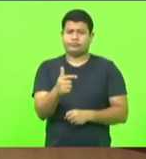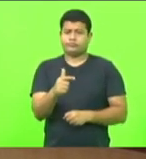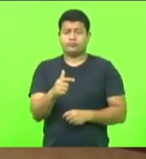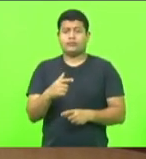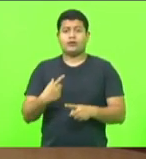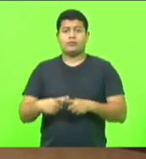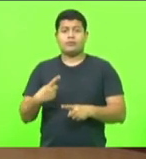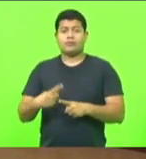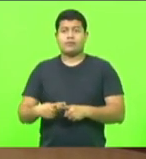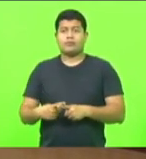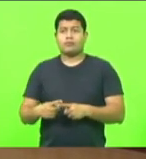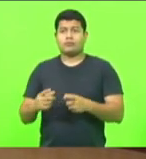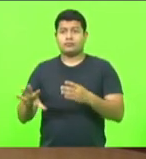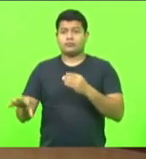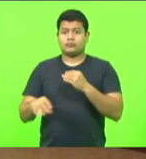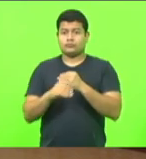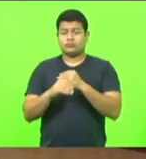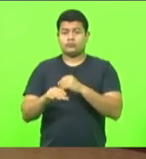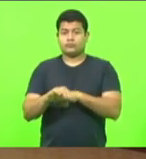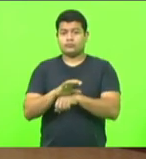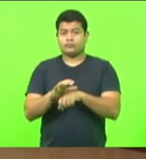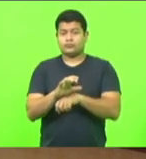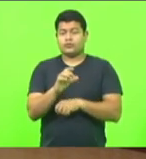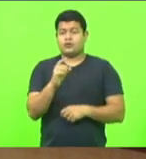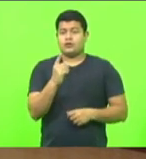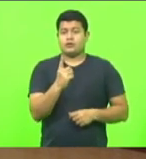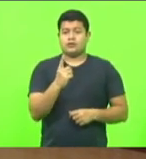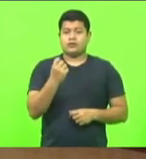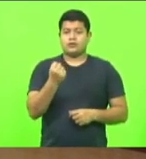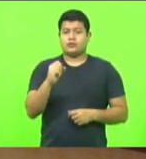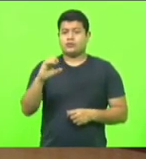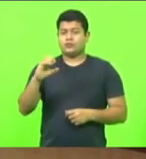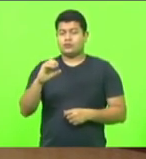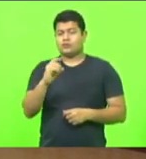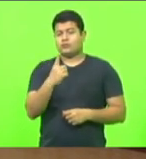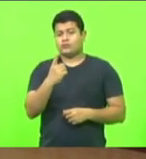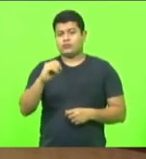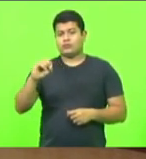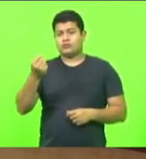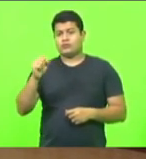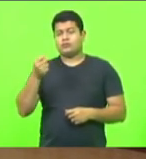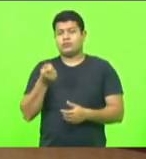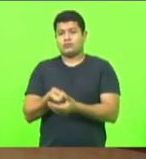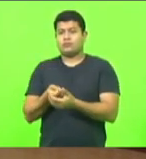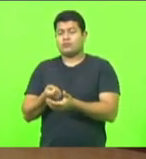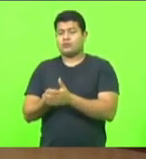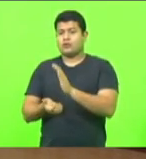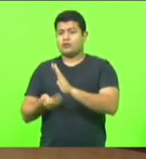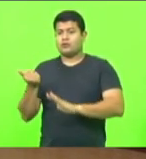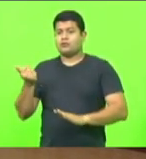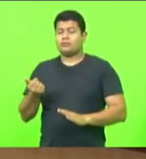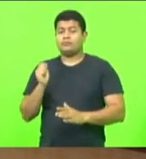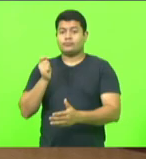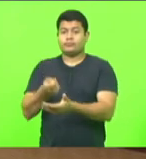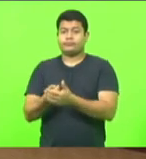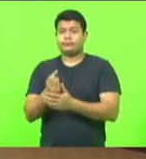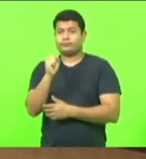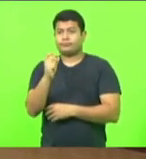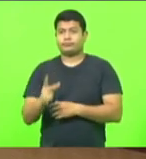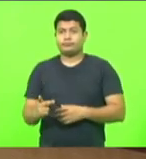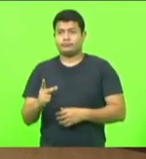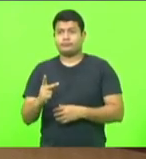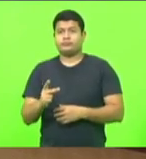por conta da emenda constitucional número 108, que obrigou a retirada do pagamento de aposentados do cômputo do